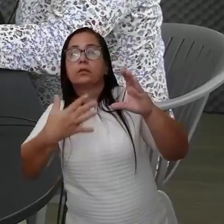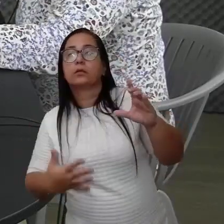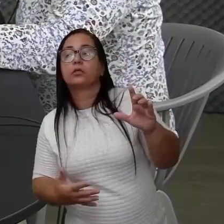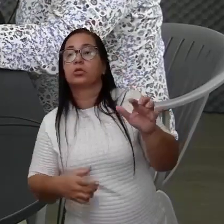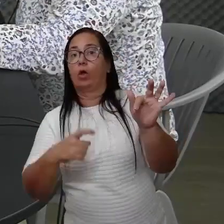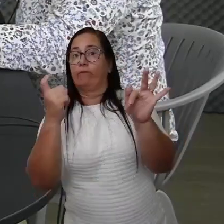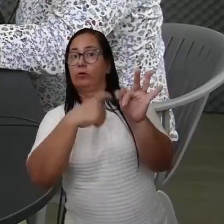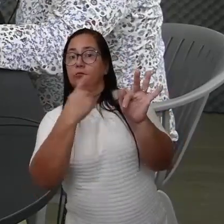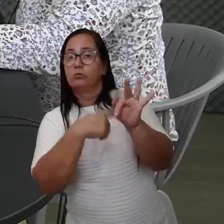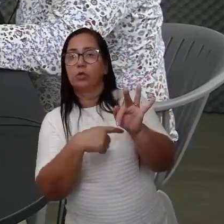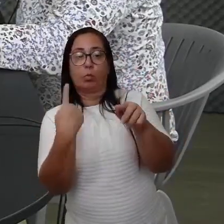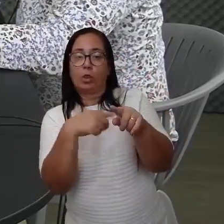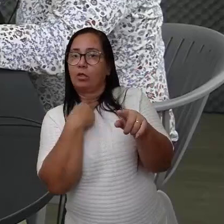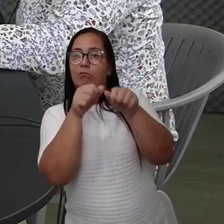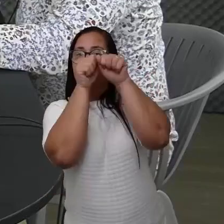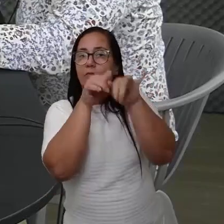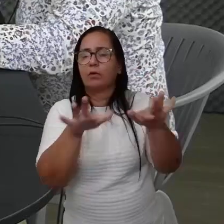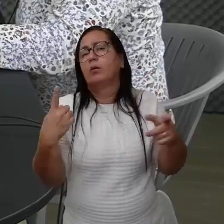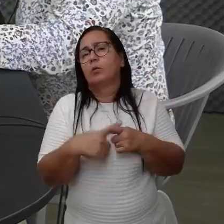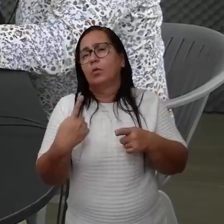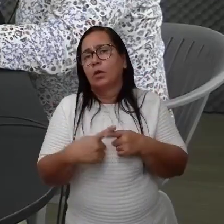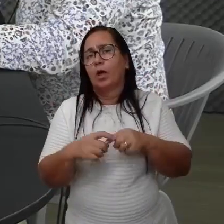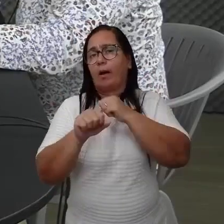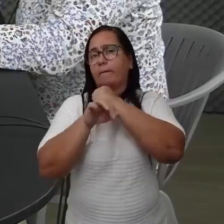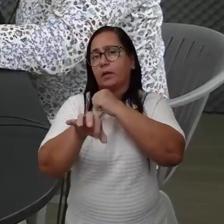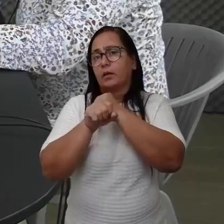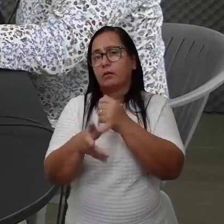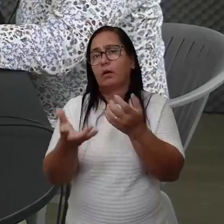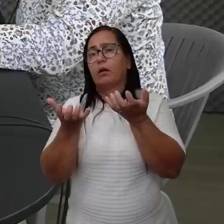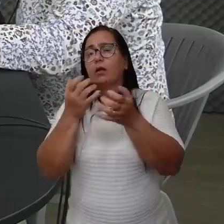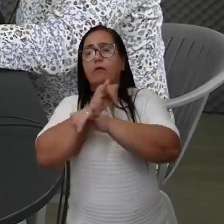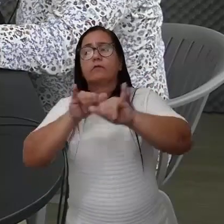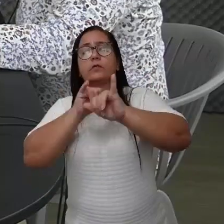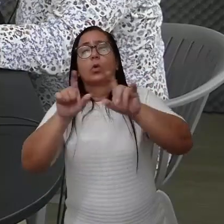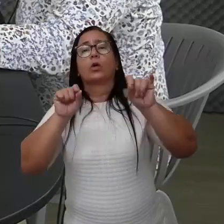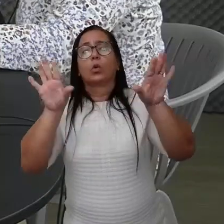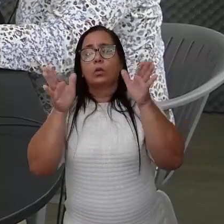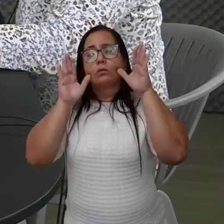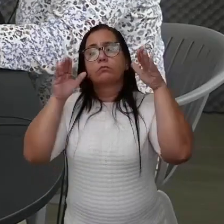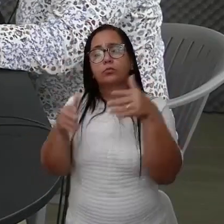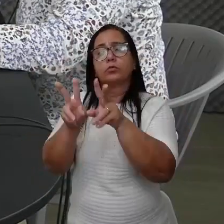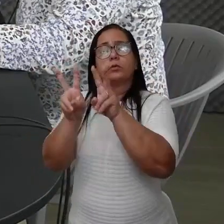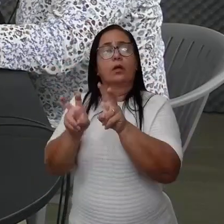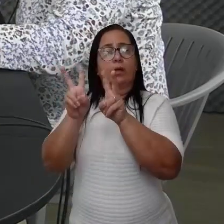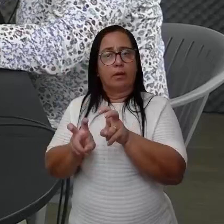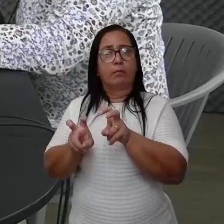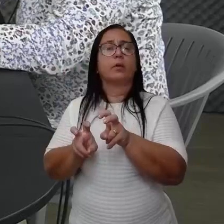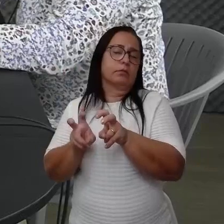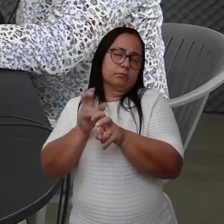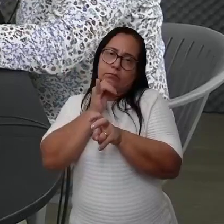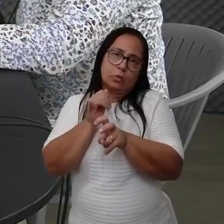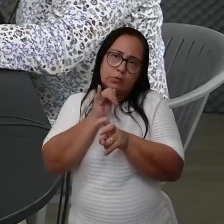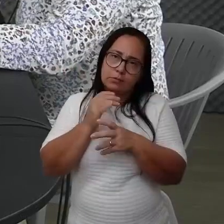sair proliferando, entender o que a mídia quer dizer quando ela aborda determinados temas de uma maneira X e